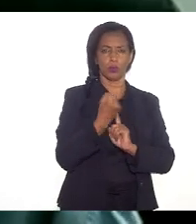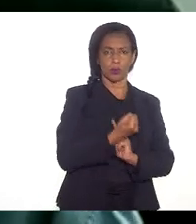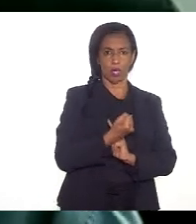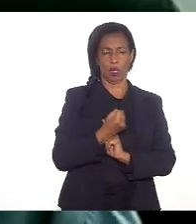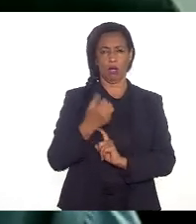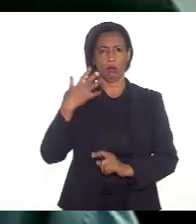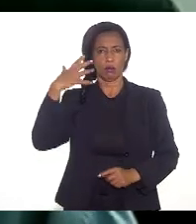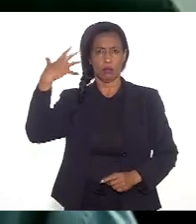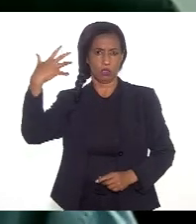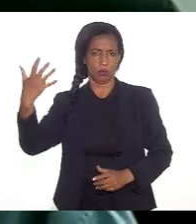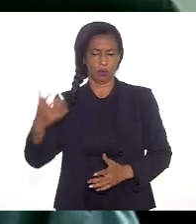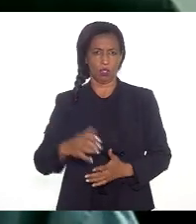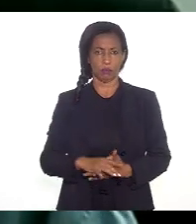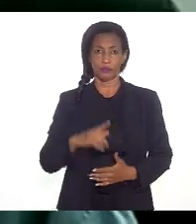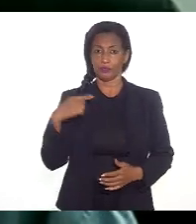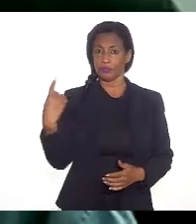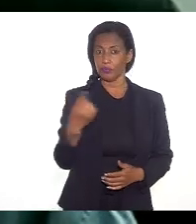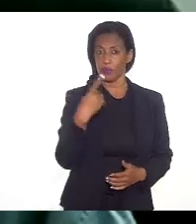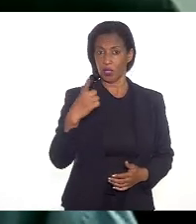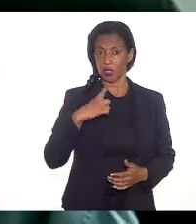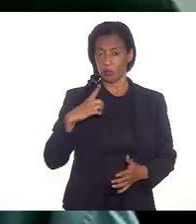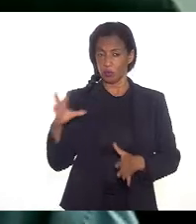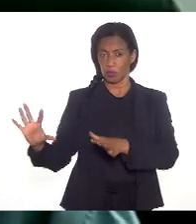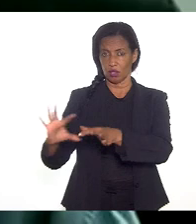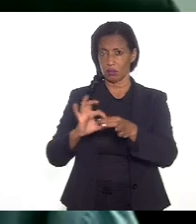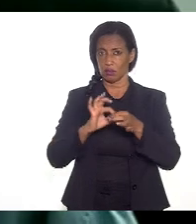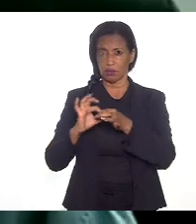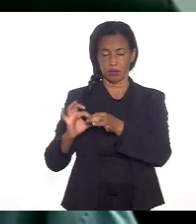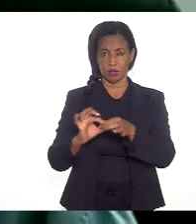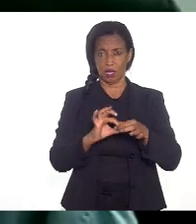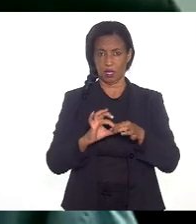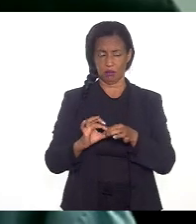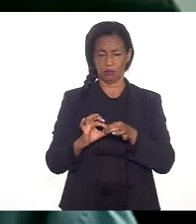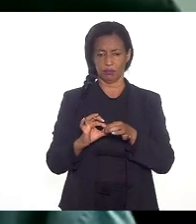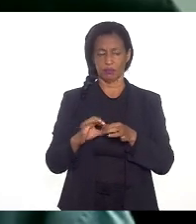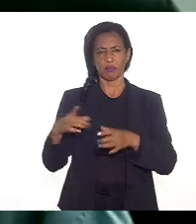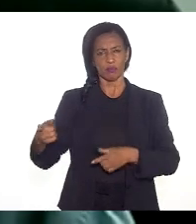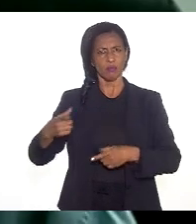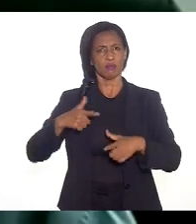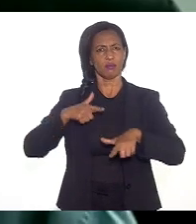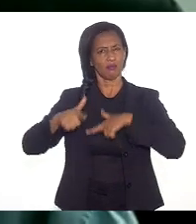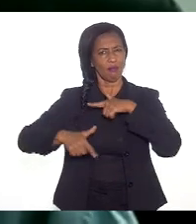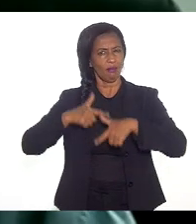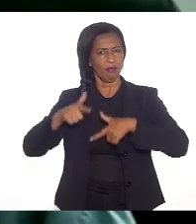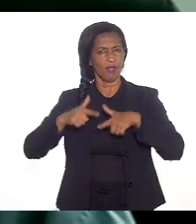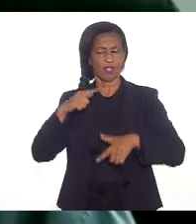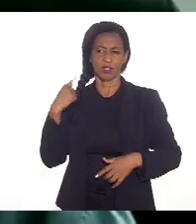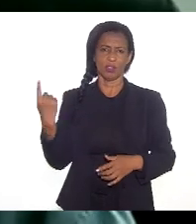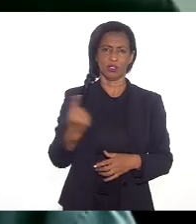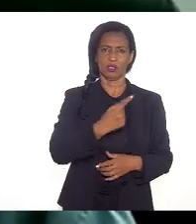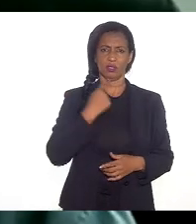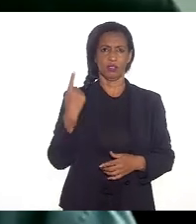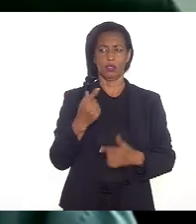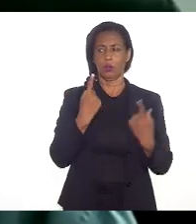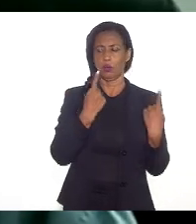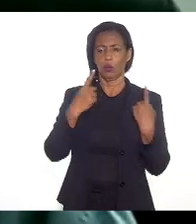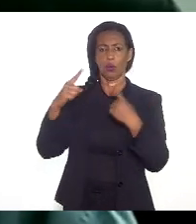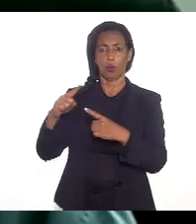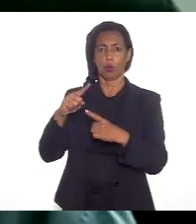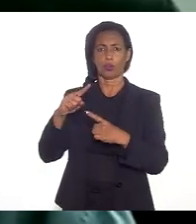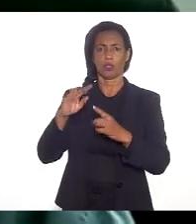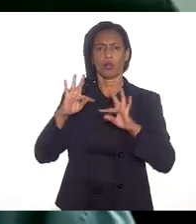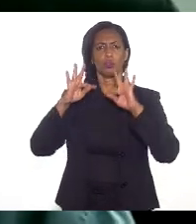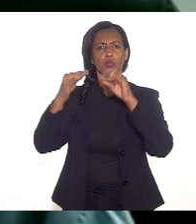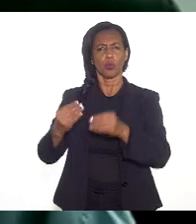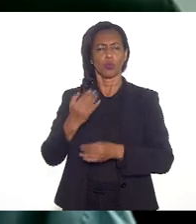sexual. Então, nós temos que nos associarmos a essa luta geral contra todo